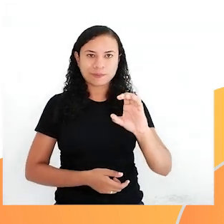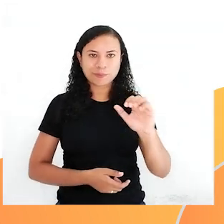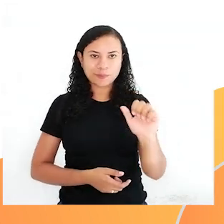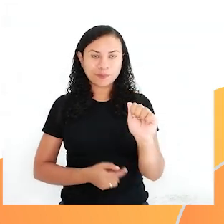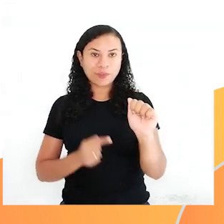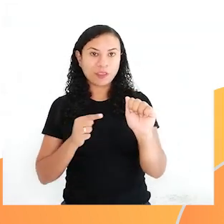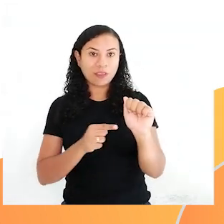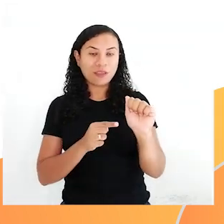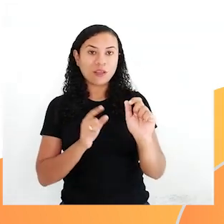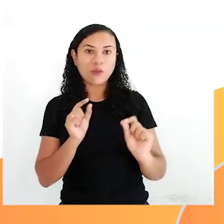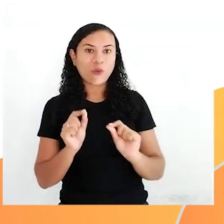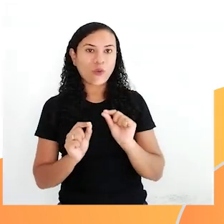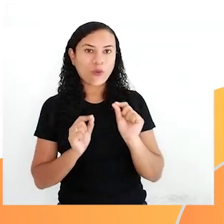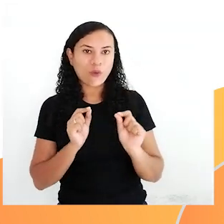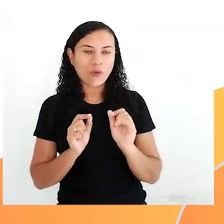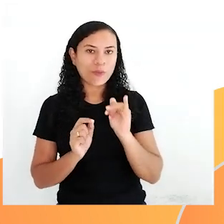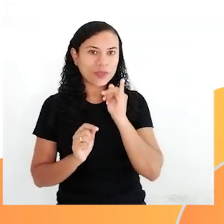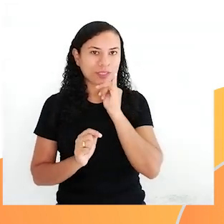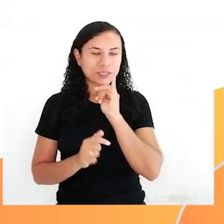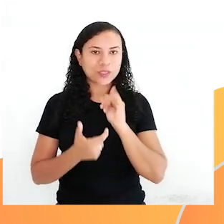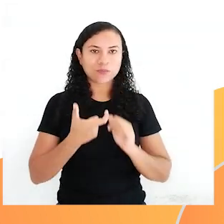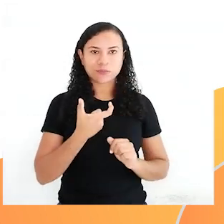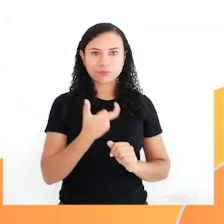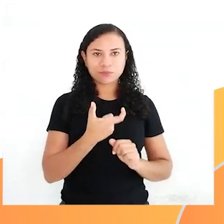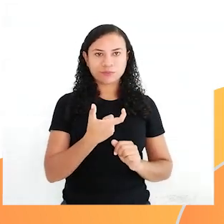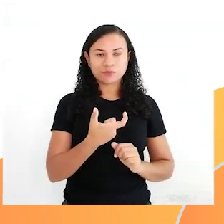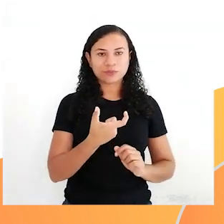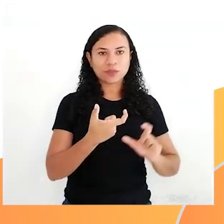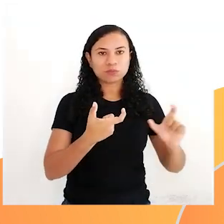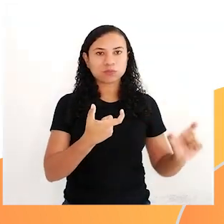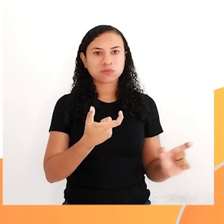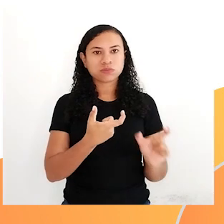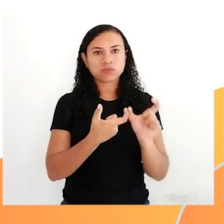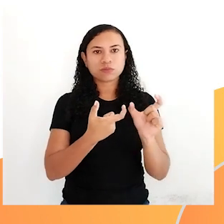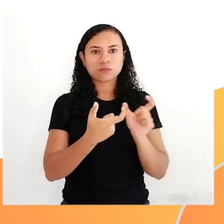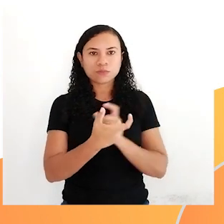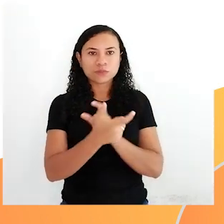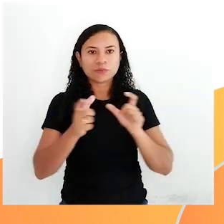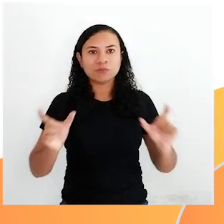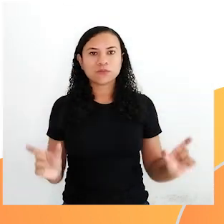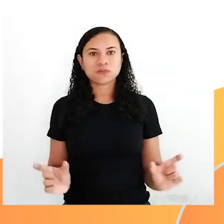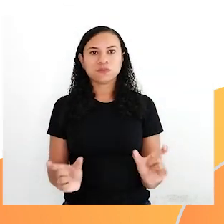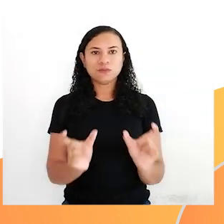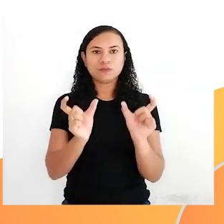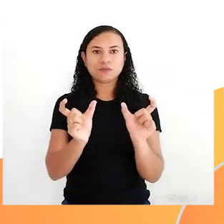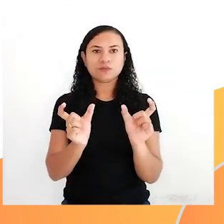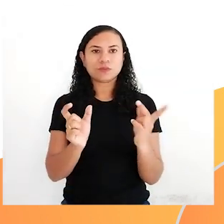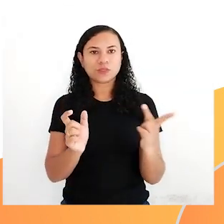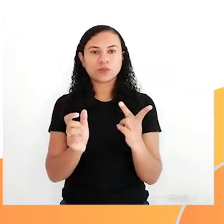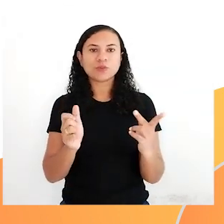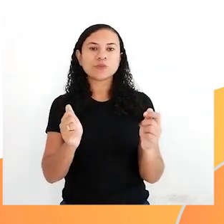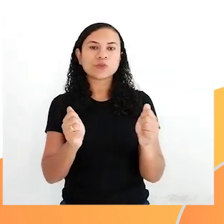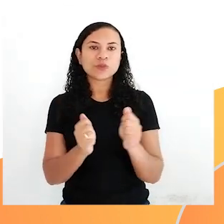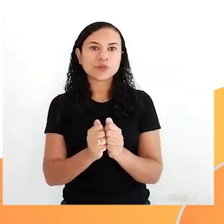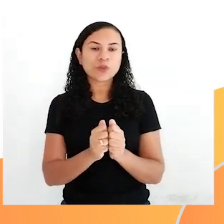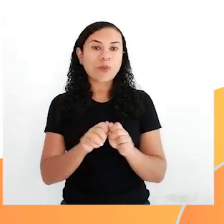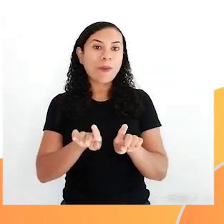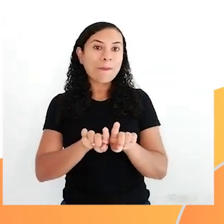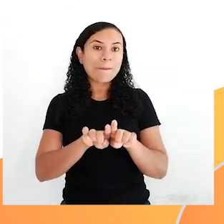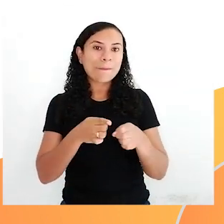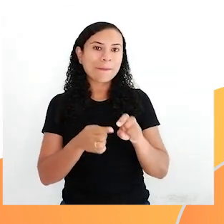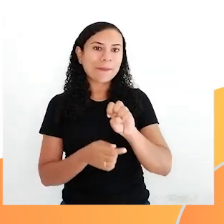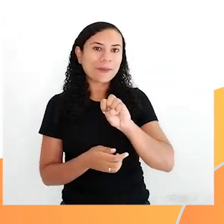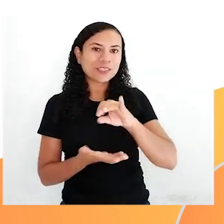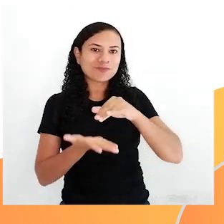derivada resulta do acréscimo simultâneo de prefixo e sufixo à palavra primitiva. Mas caso se retire um